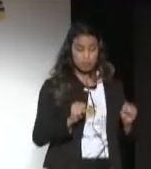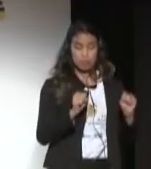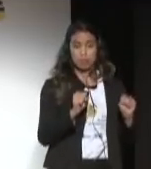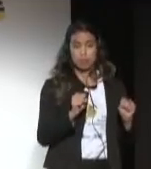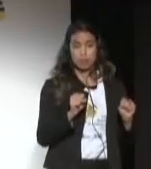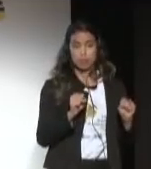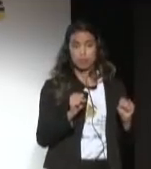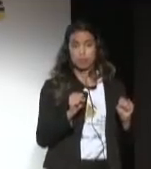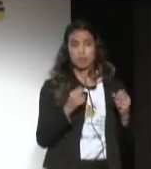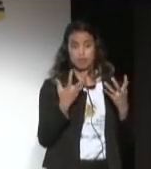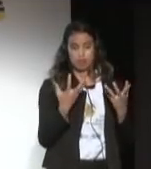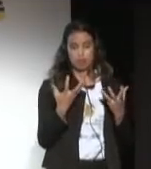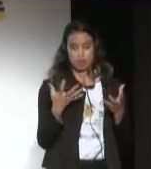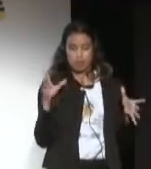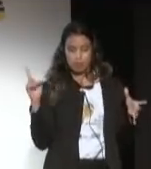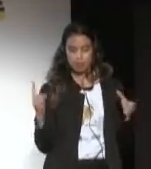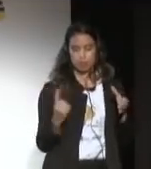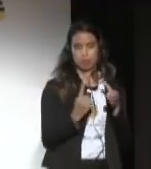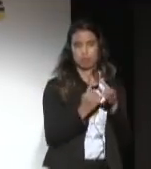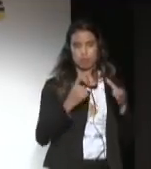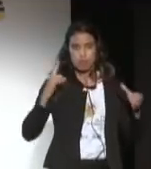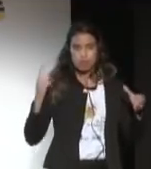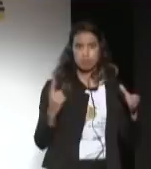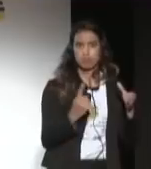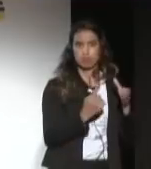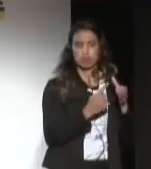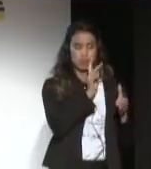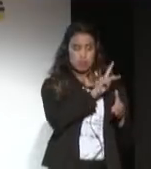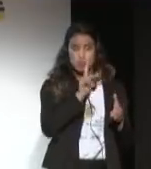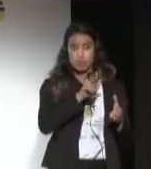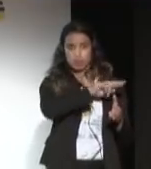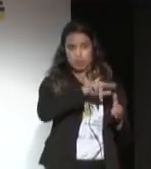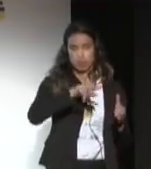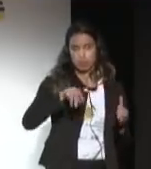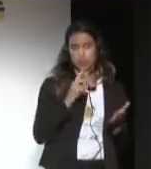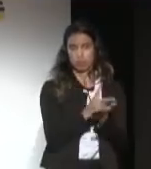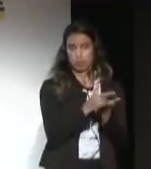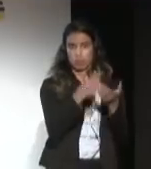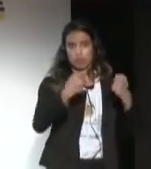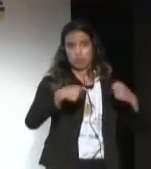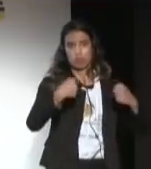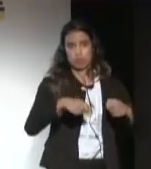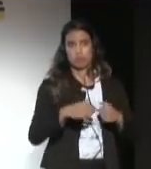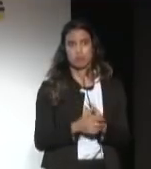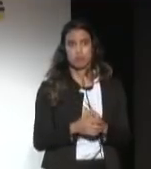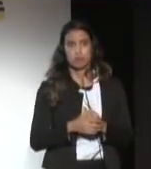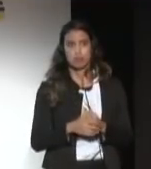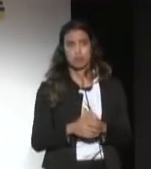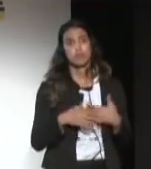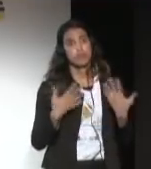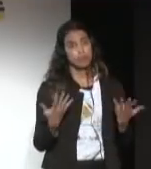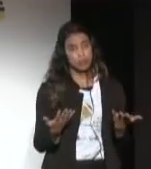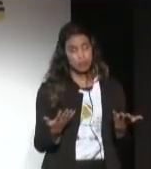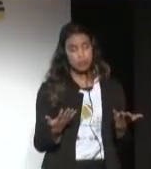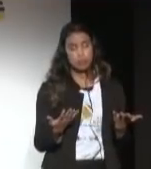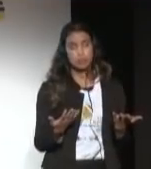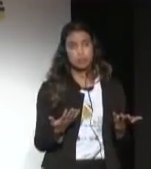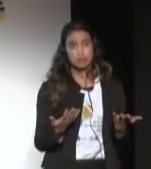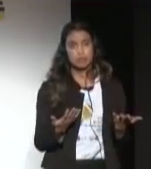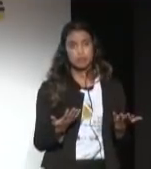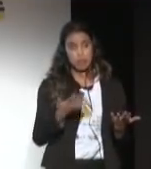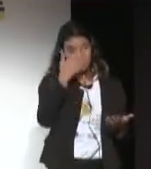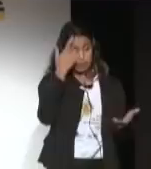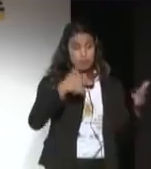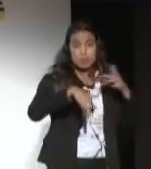esse tipo de aspiração que o Brasil tem para a sua educação, não é? Então, é muito importante que as